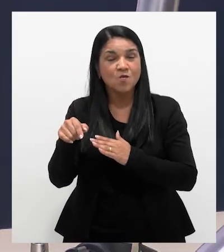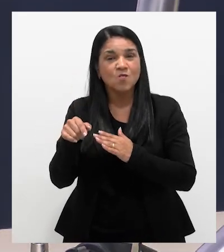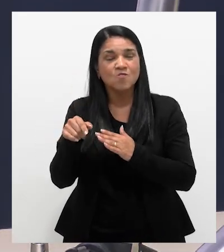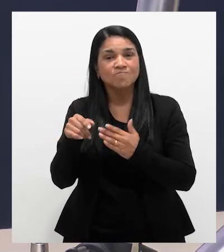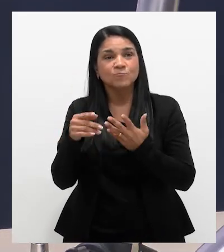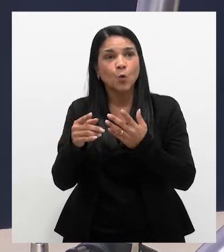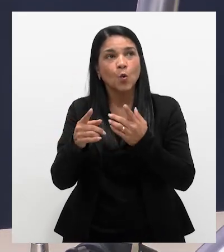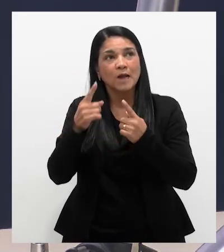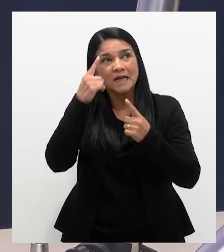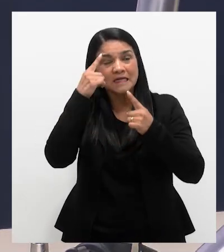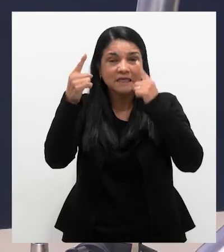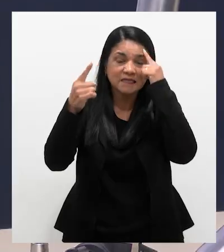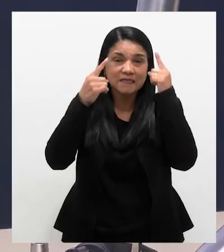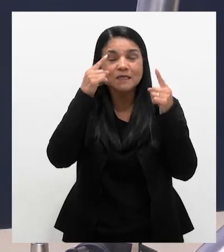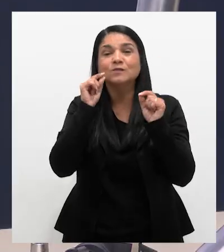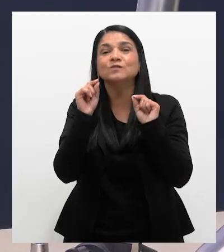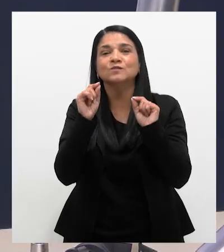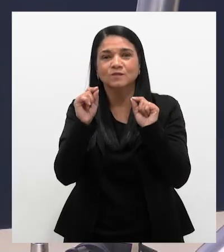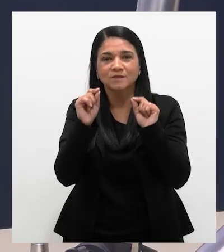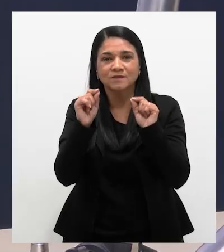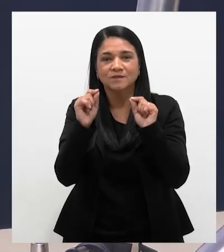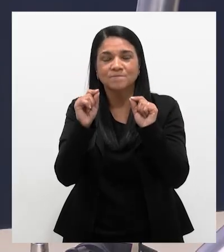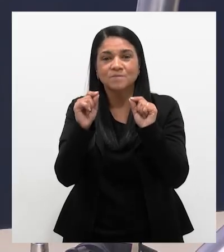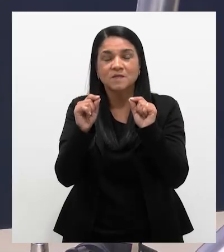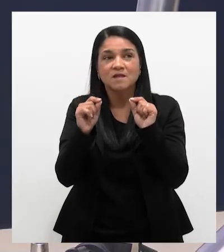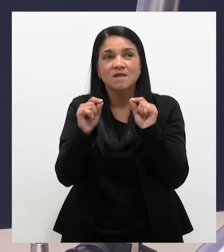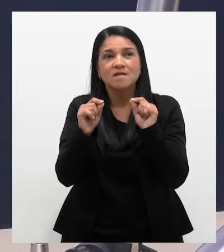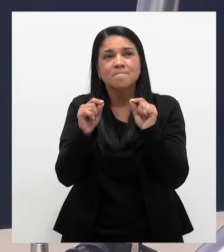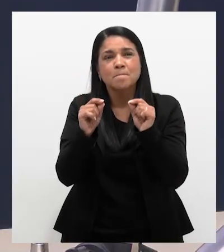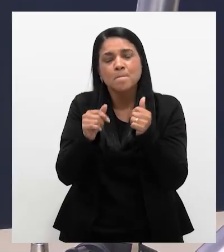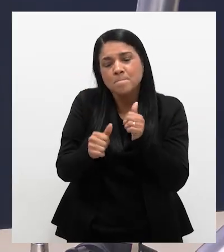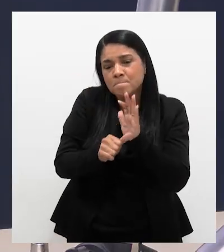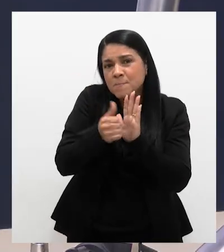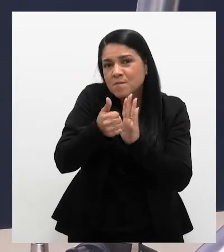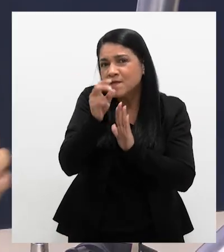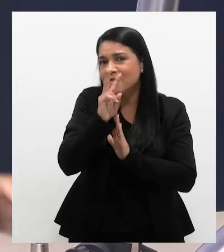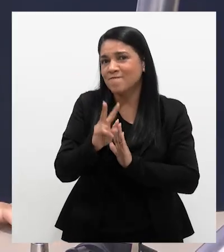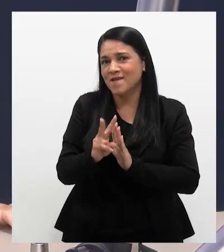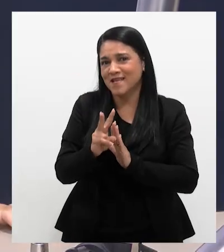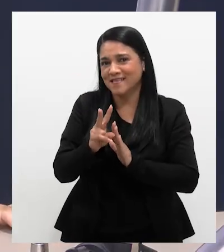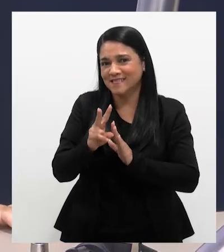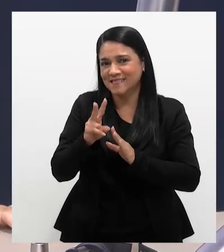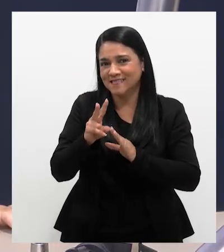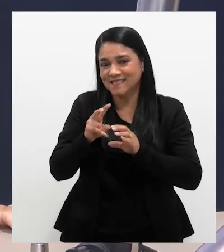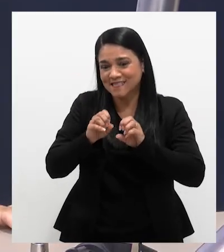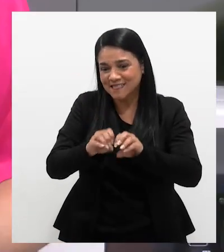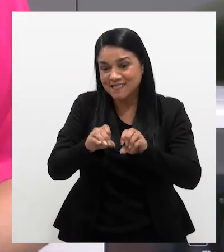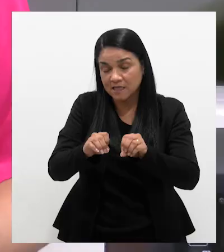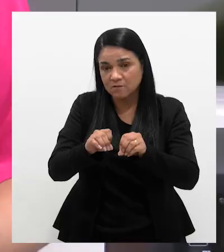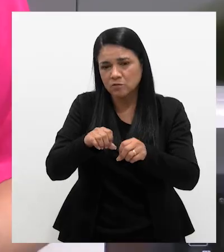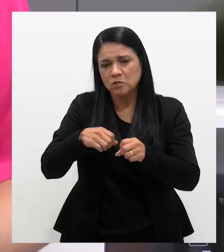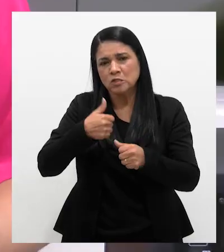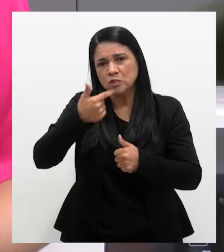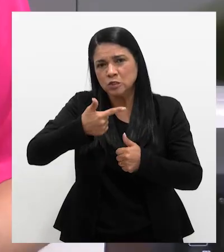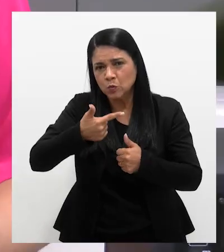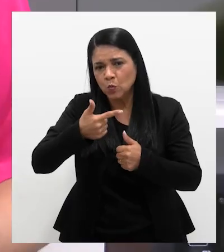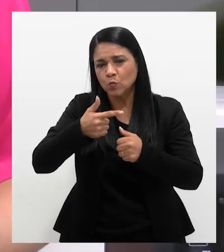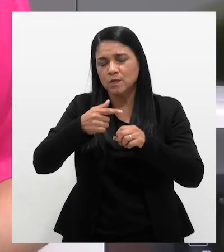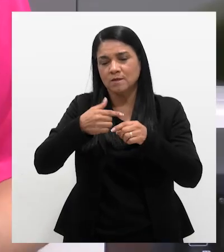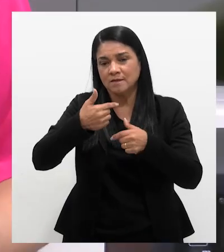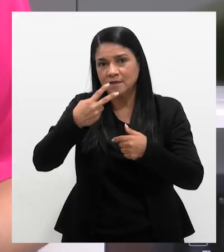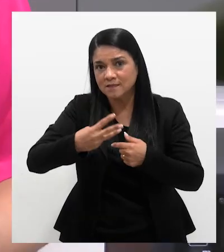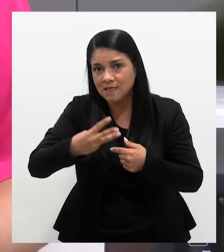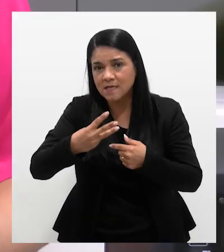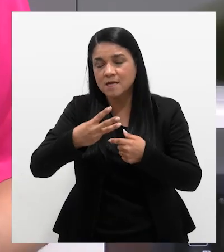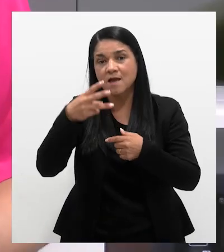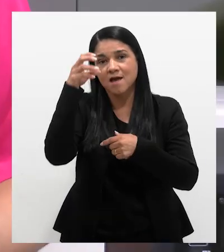abordagem, sabe? Quando você vê uma matéria pela segunda vez e já te soa familiar, quando você vê pela terceira você começa a aprender de